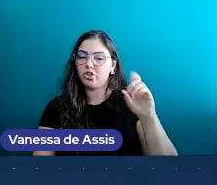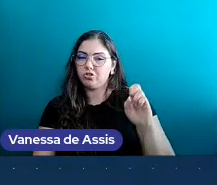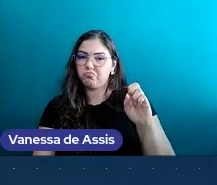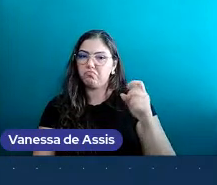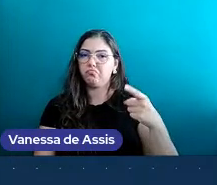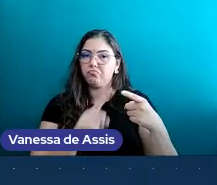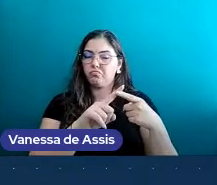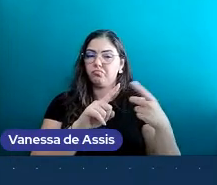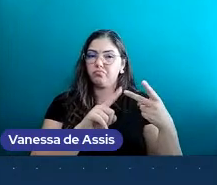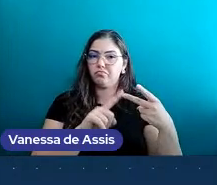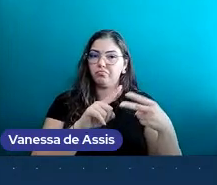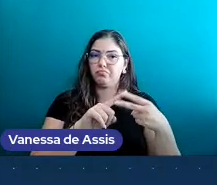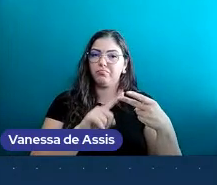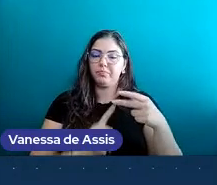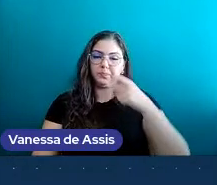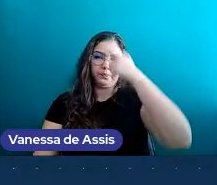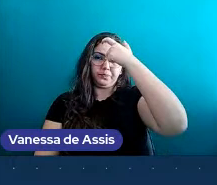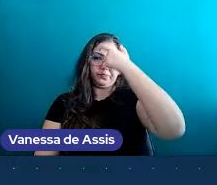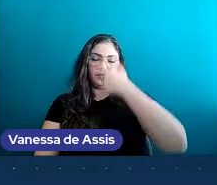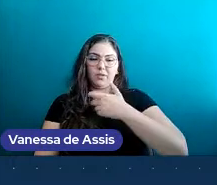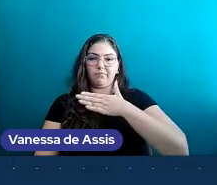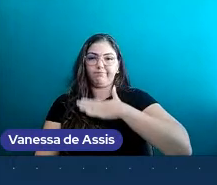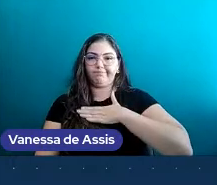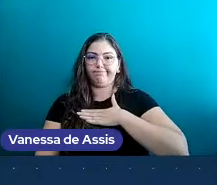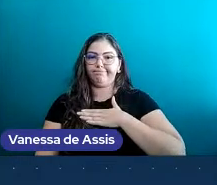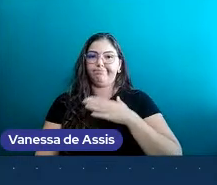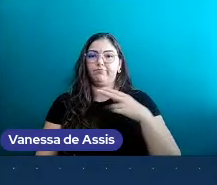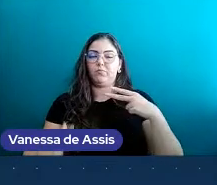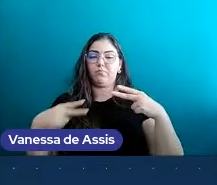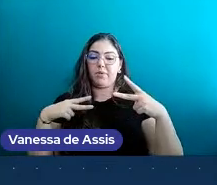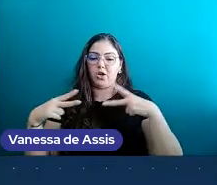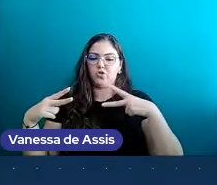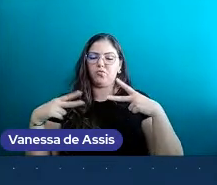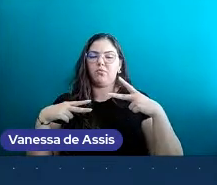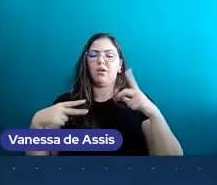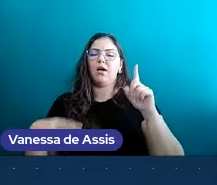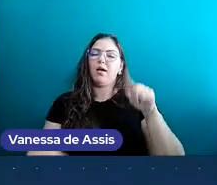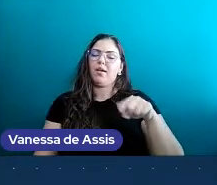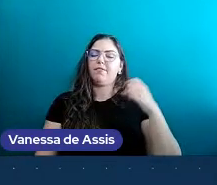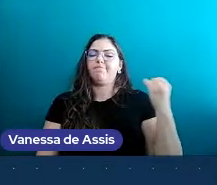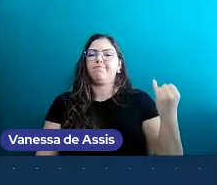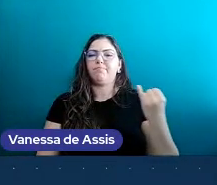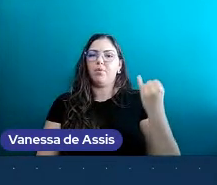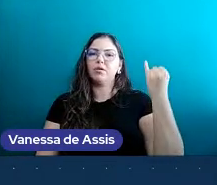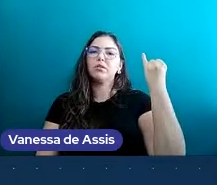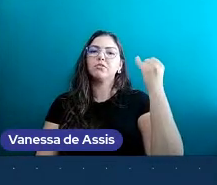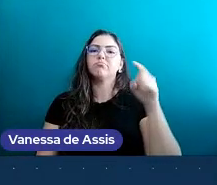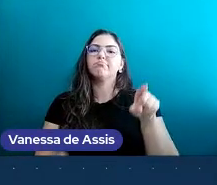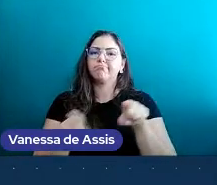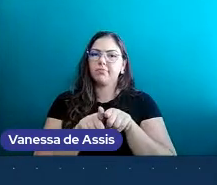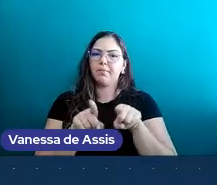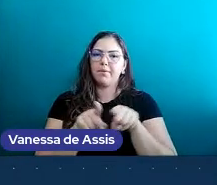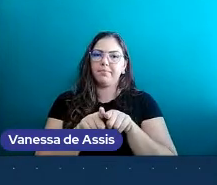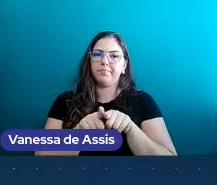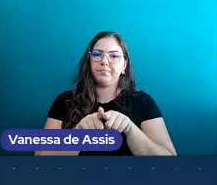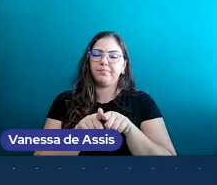a pessoa pesquisadora, importa também. Só que a gente tem que tomar cuidado para que